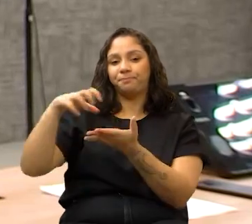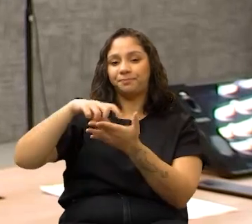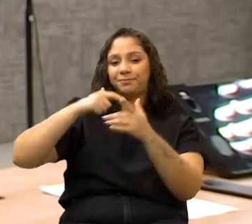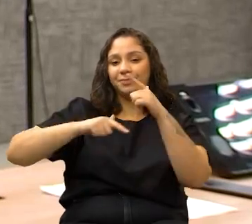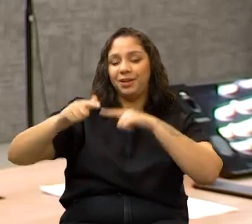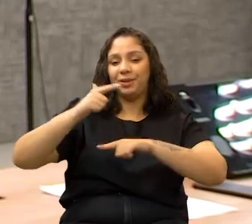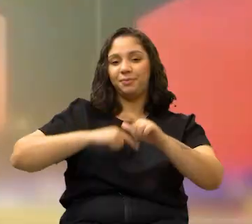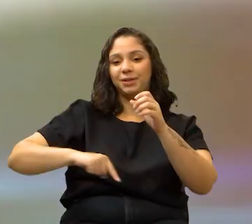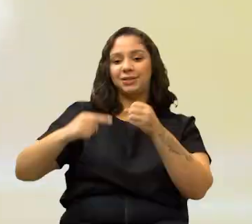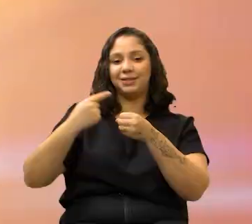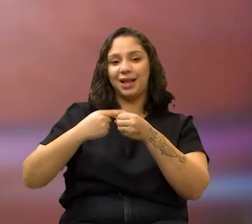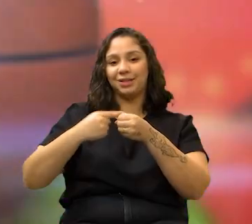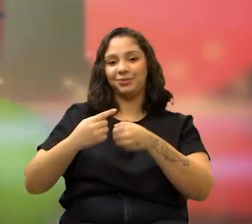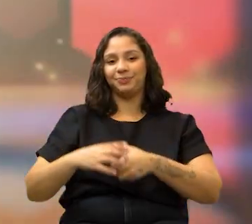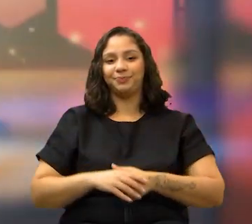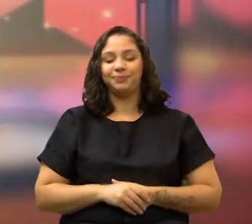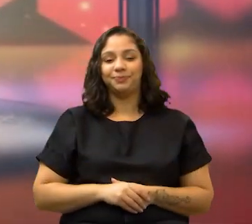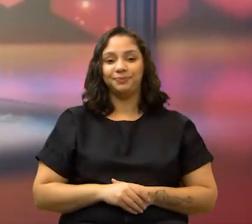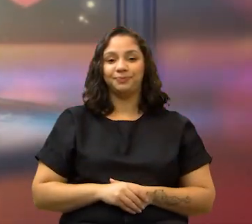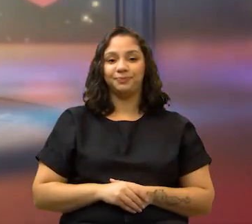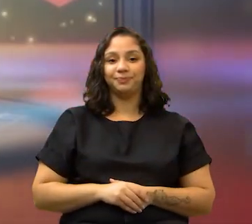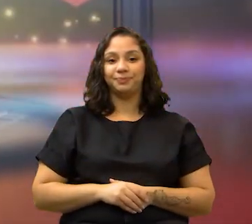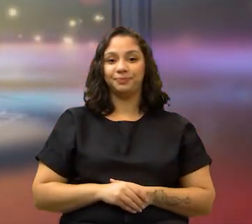Limpeza Urbana.